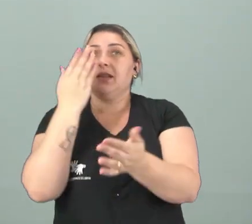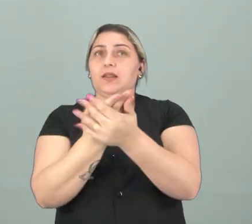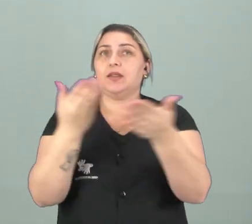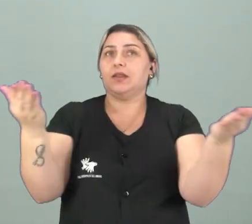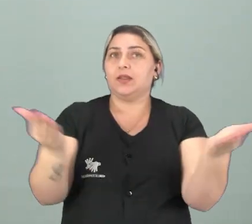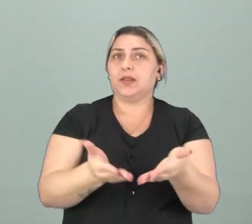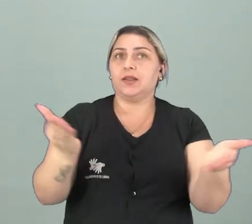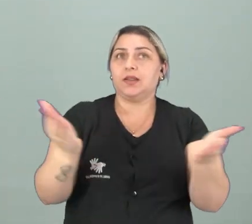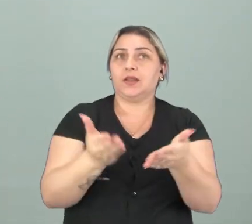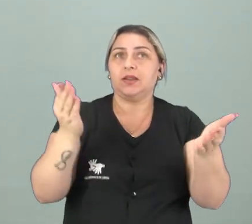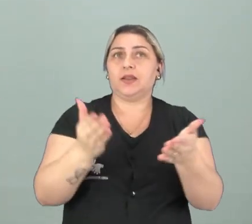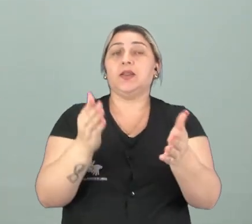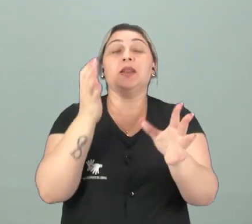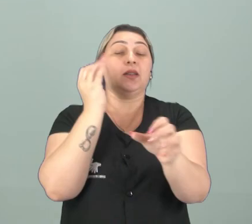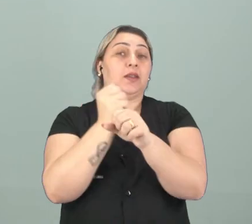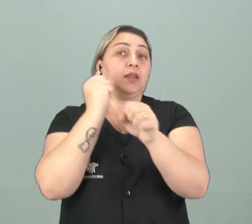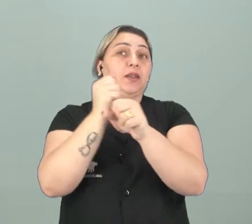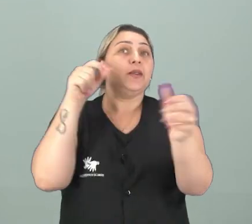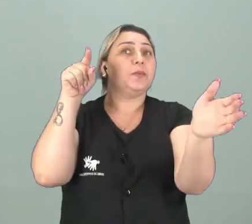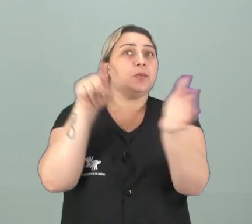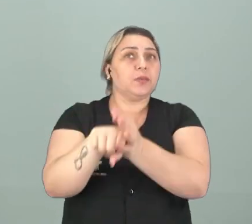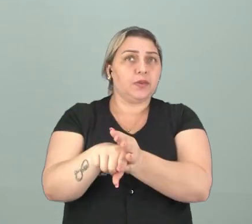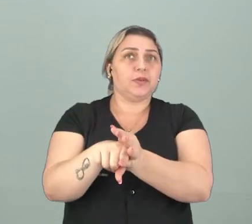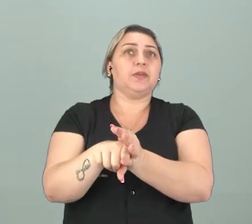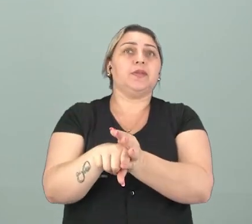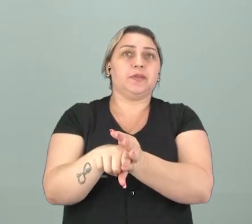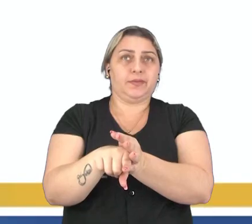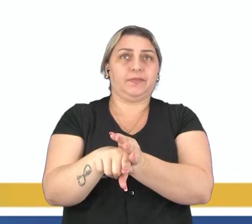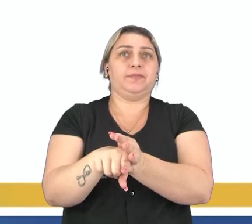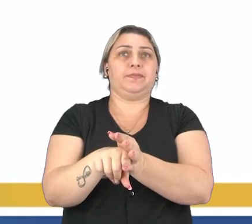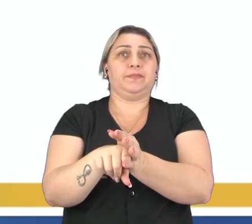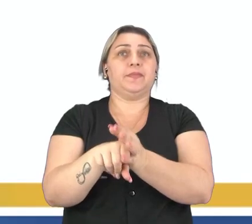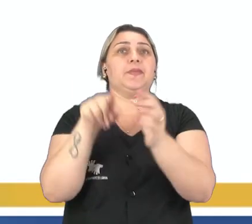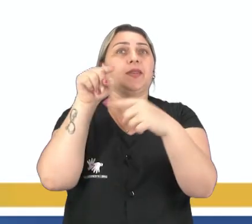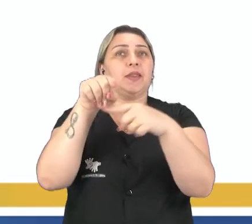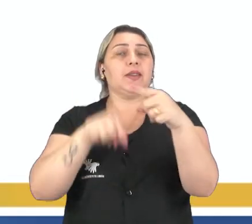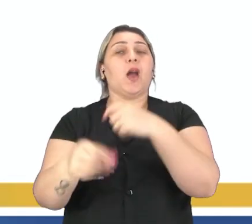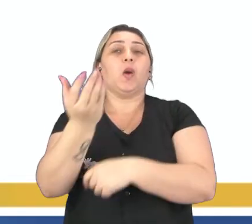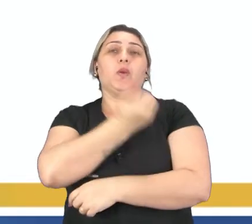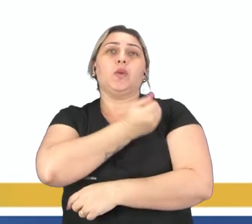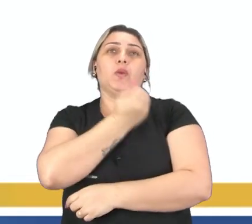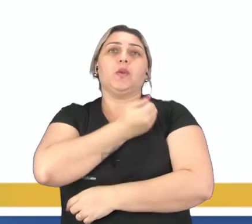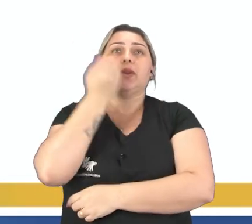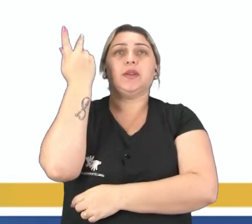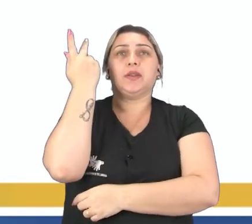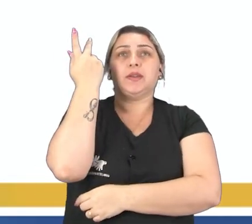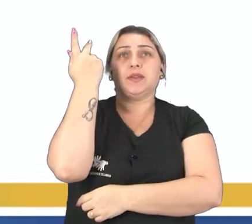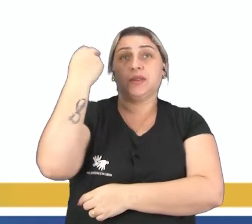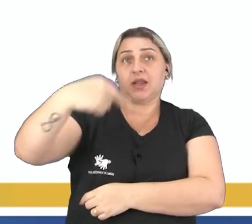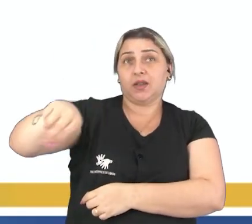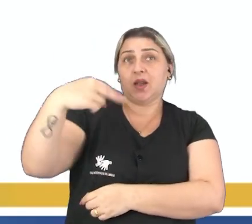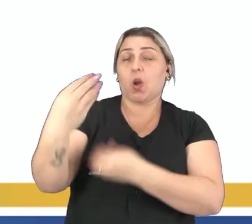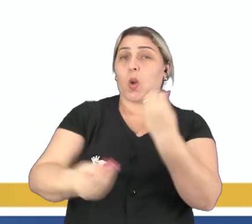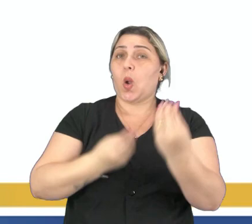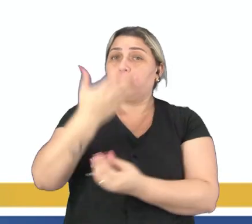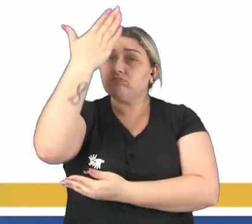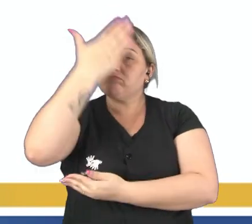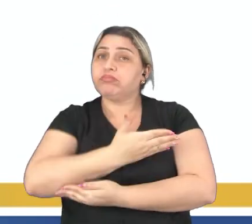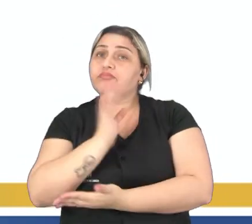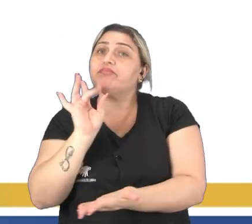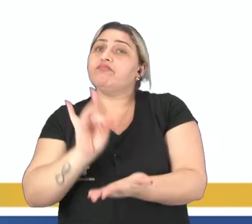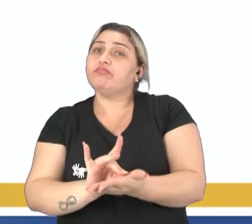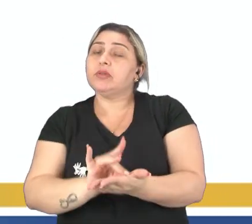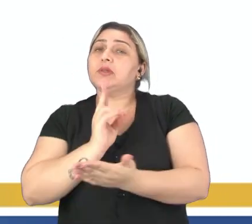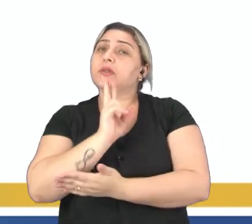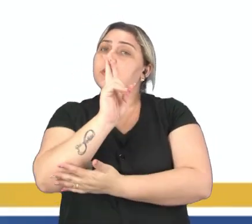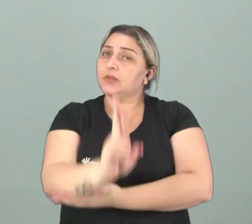de hoje, nós relembramos como resolver problemas envolvendo divisão com números naturais, né, e como tirar a prova real do